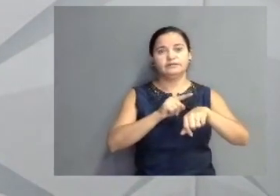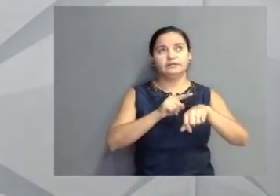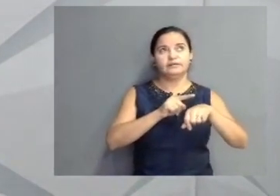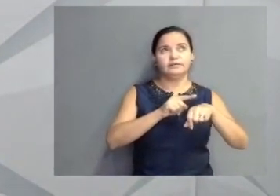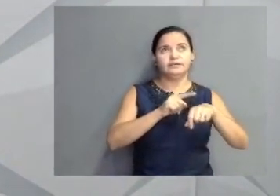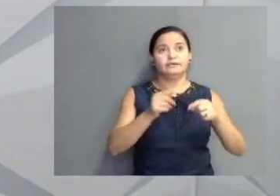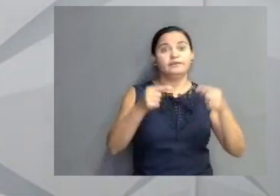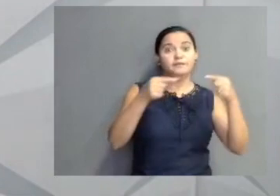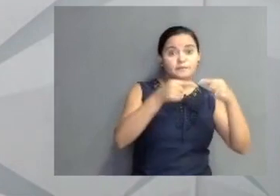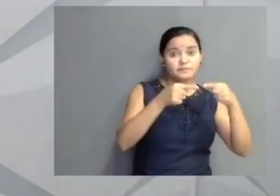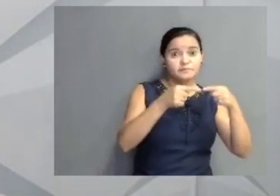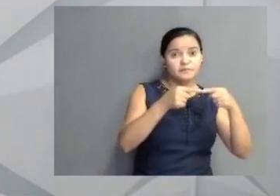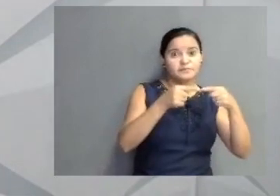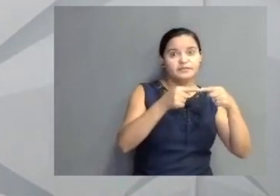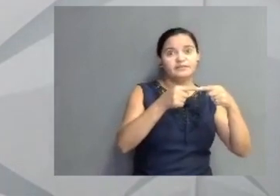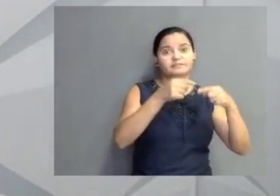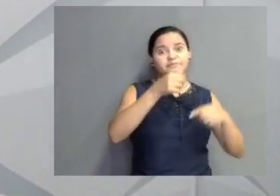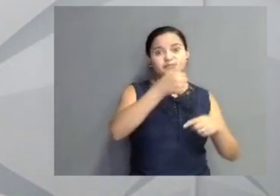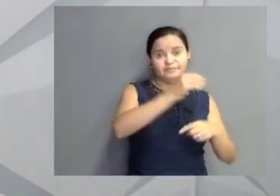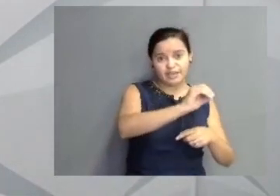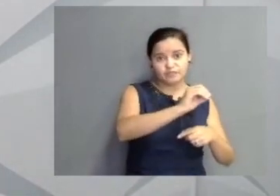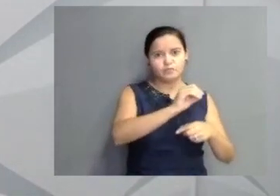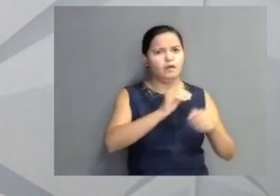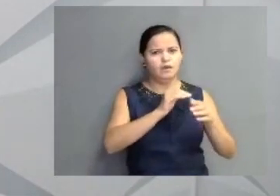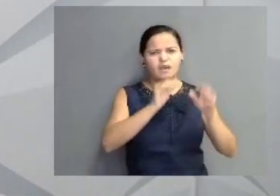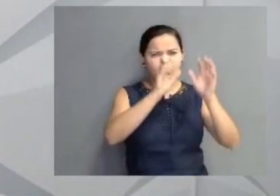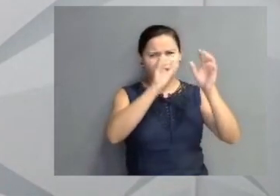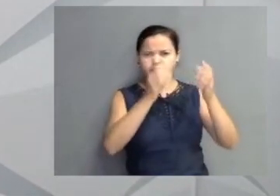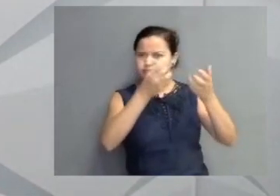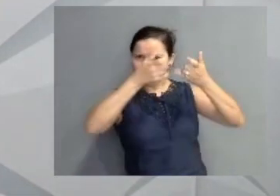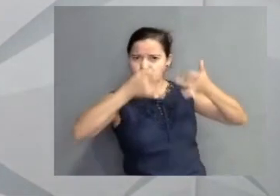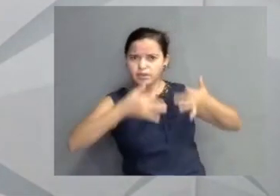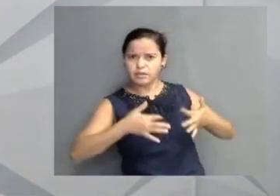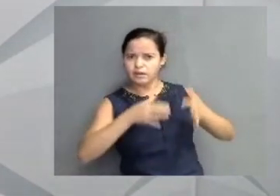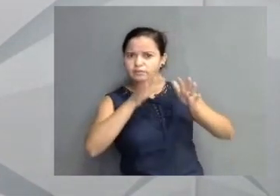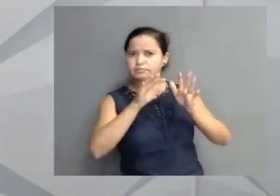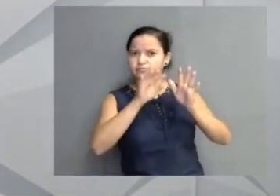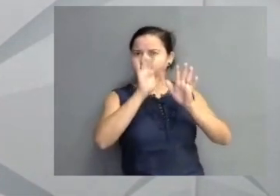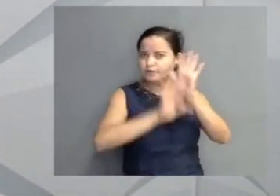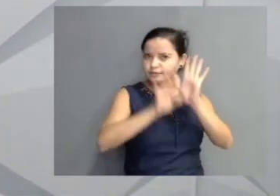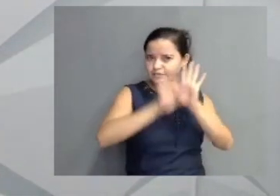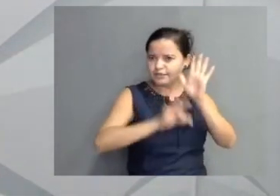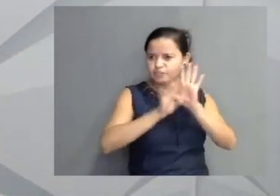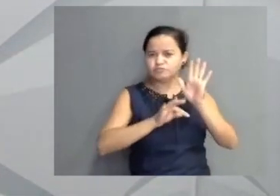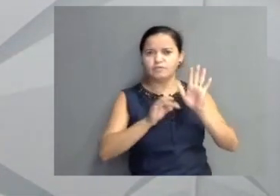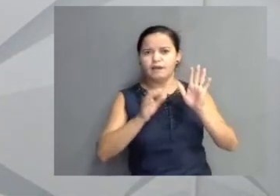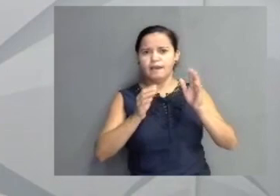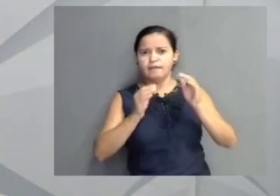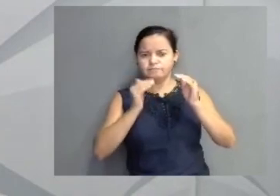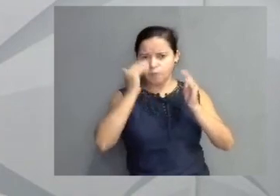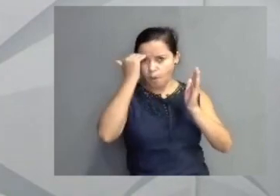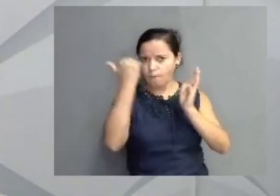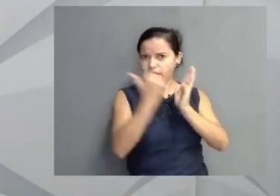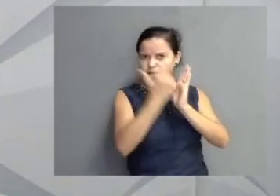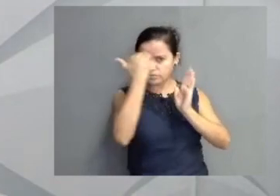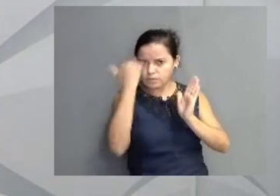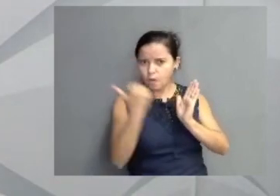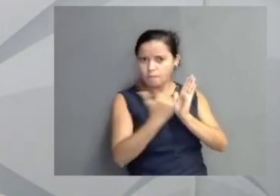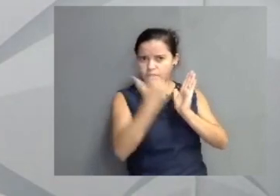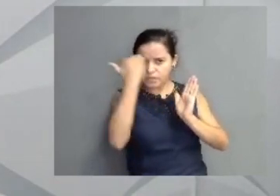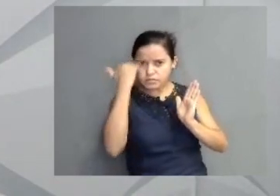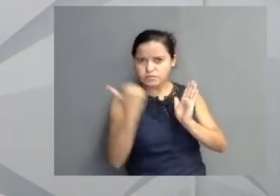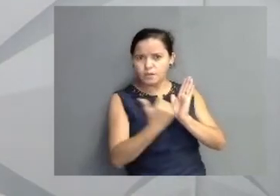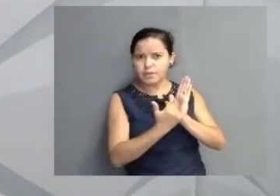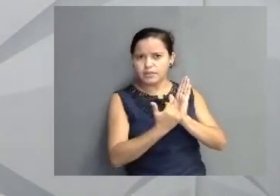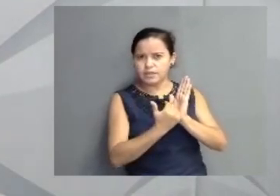você observar, em todas as estrofes que Dedé Monteiro fez, ele segue essa lógica. Todas as estrofes